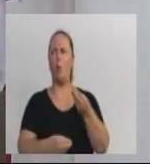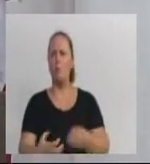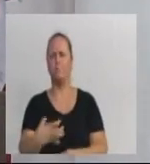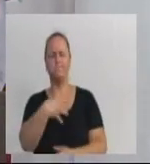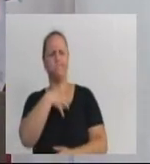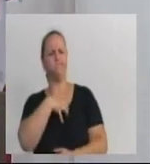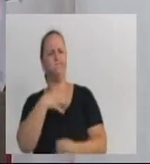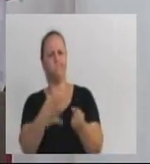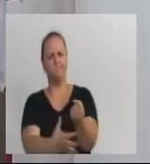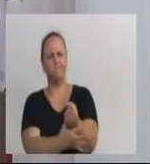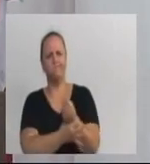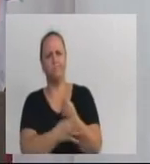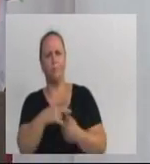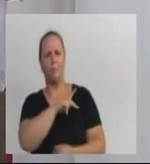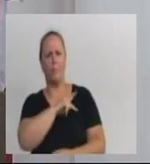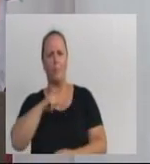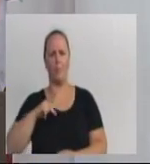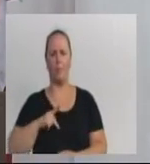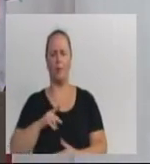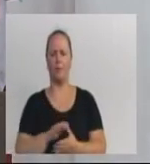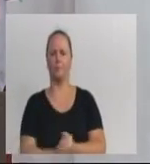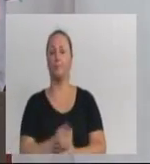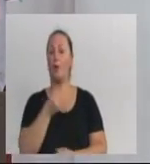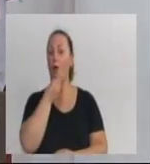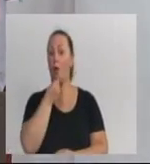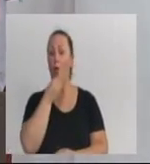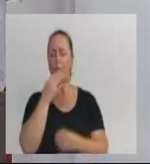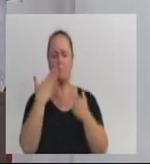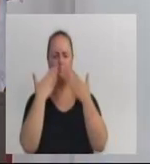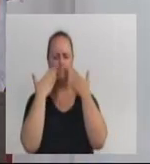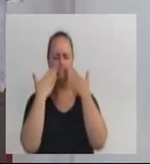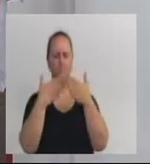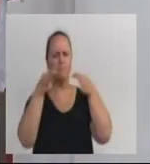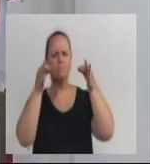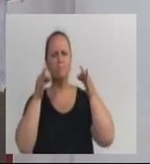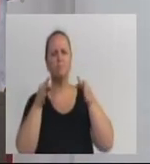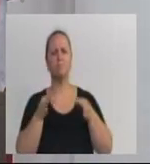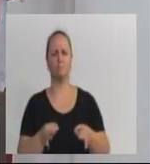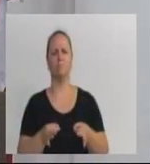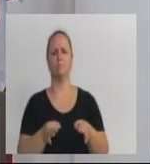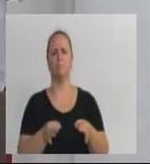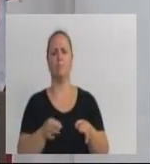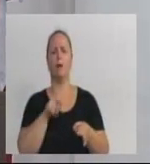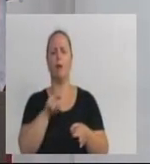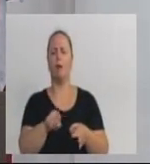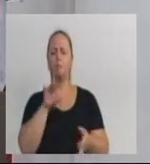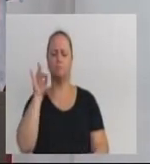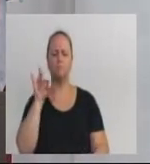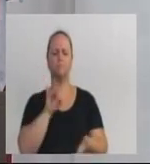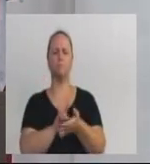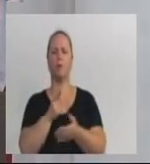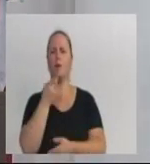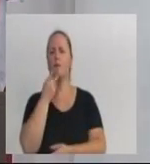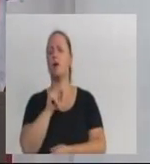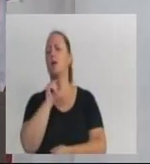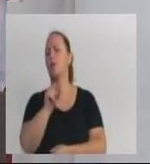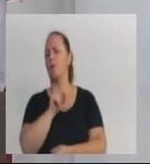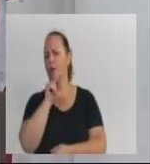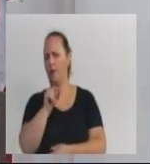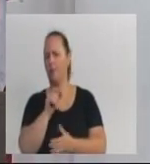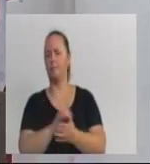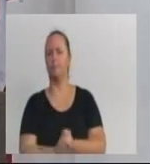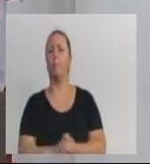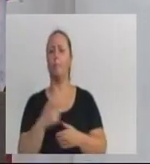Ele foi muito franco, muito sério, muito claro quando afirma, e a gente tem que dar coro a isso, de